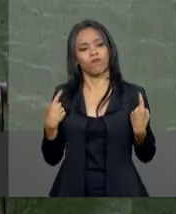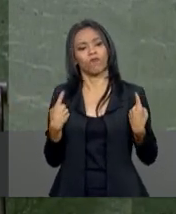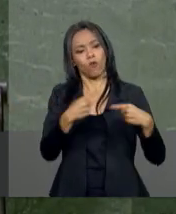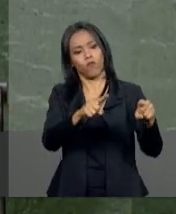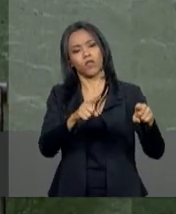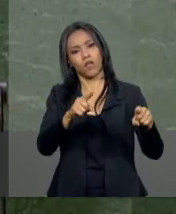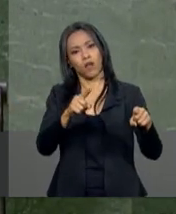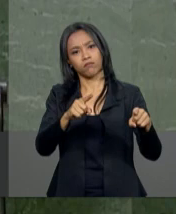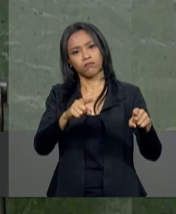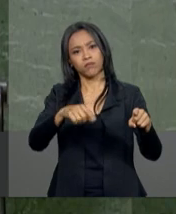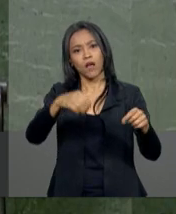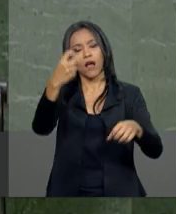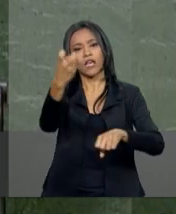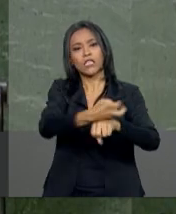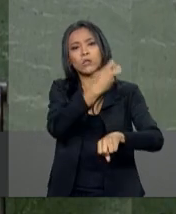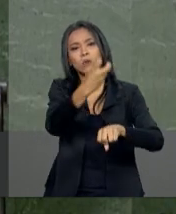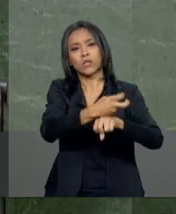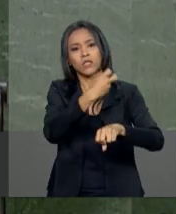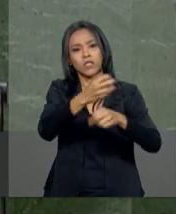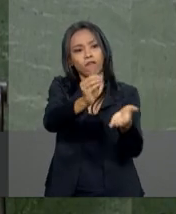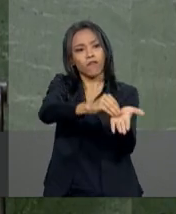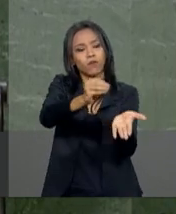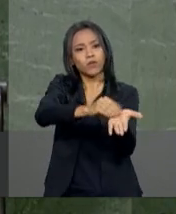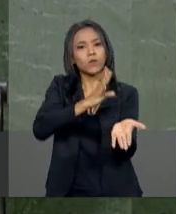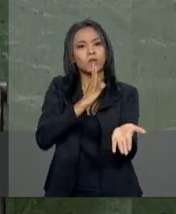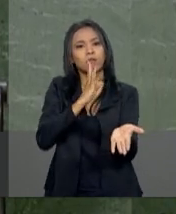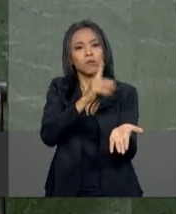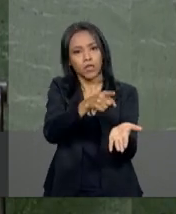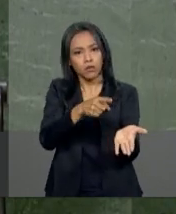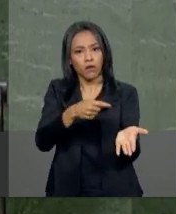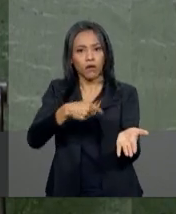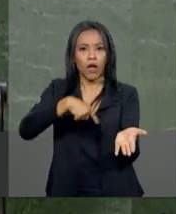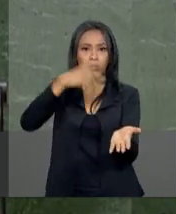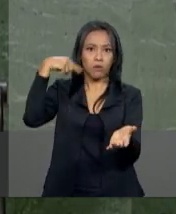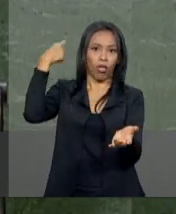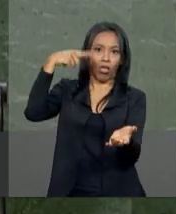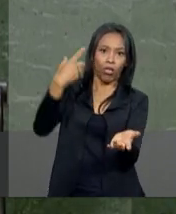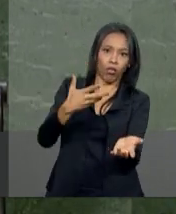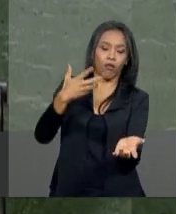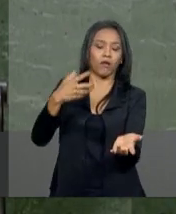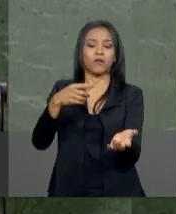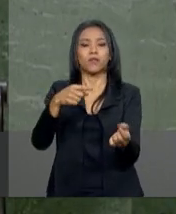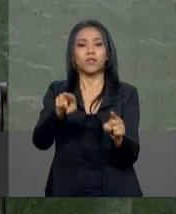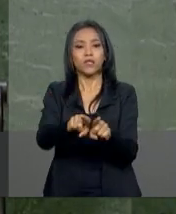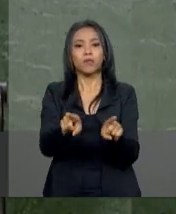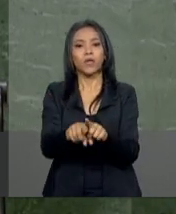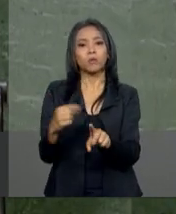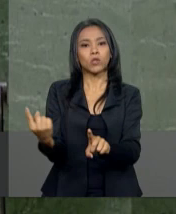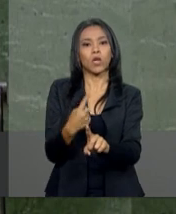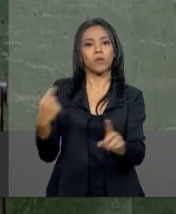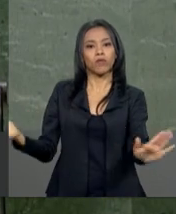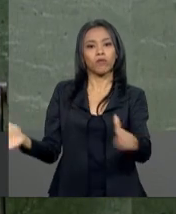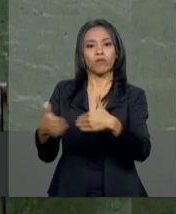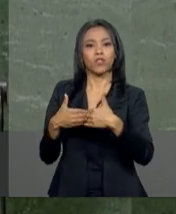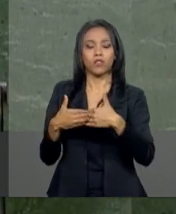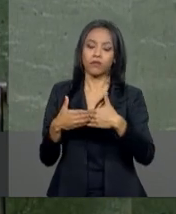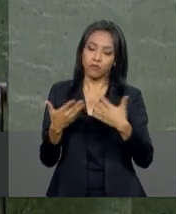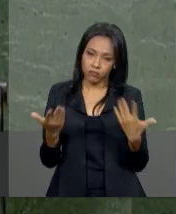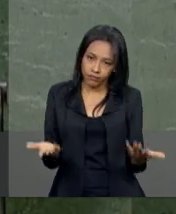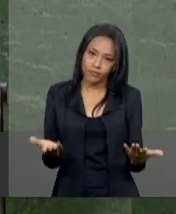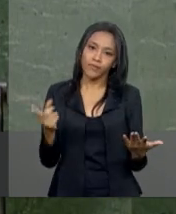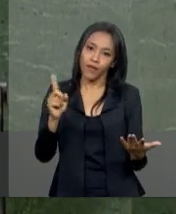com o conhecimento o fanatismo com a tolerância eo isolamento com a mão